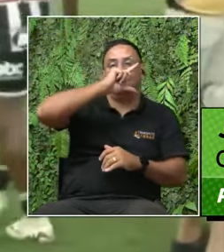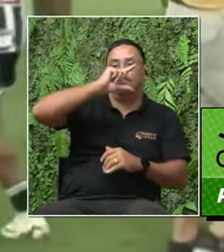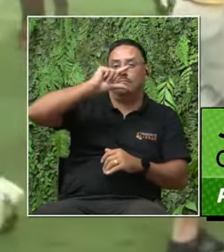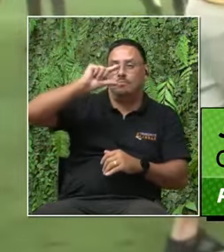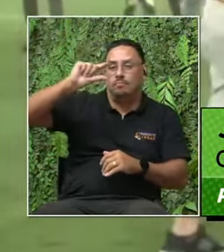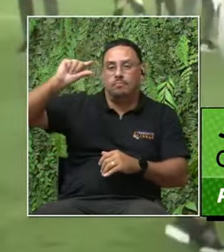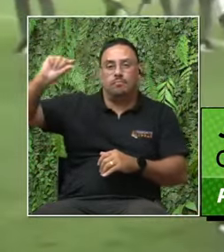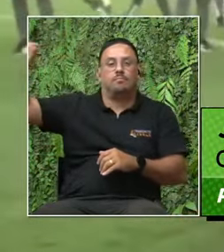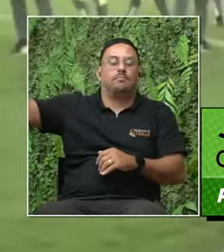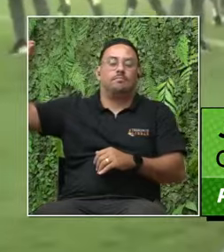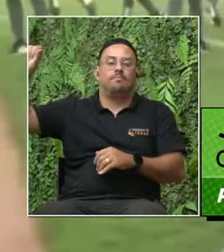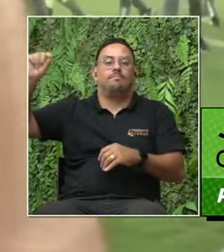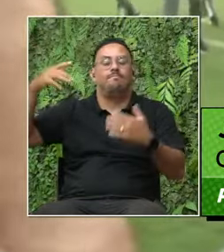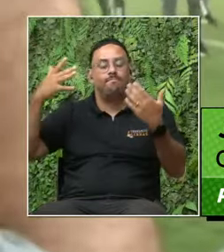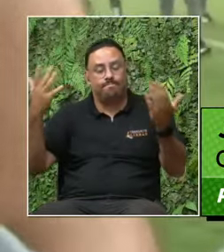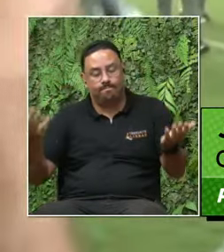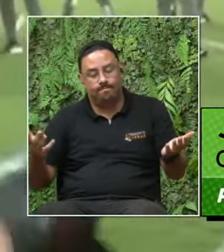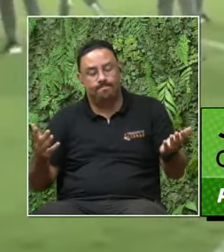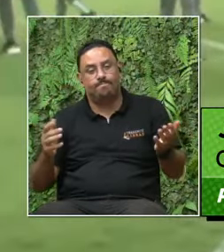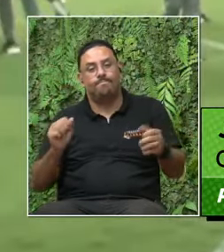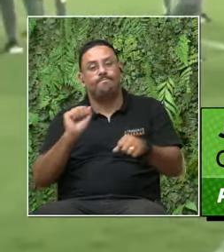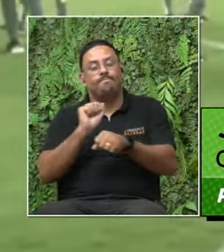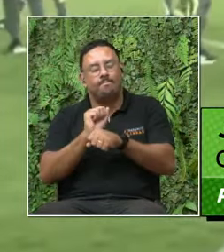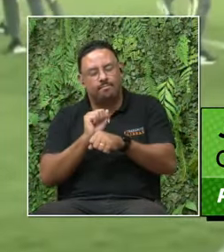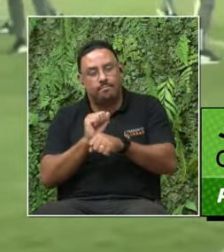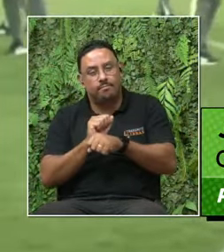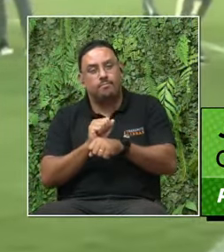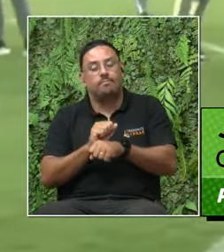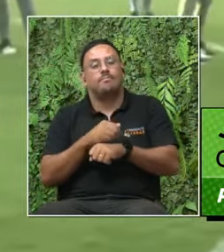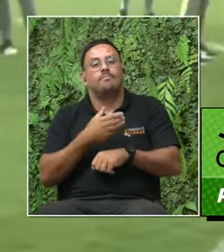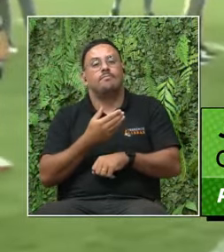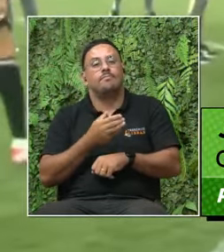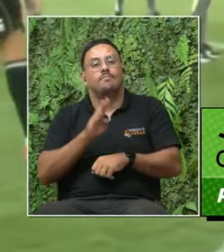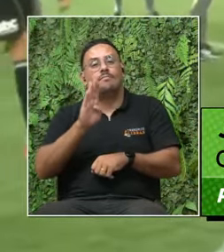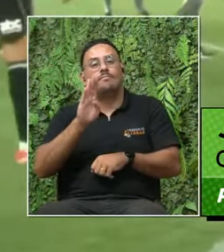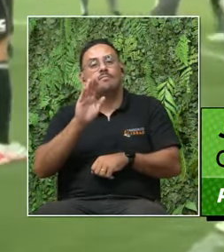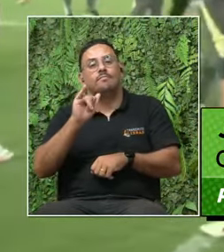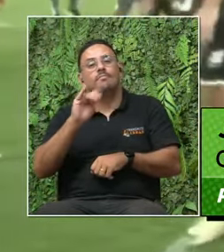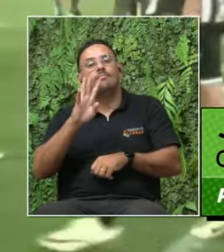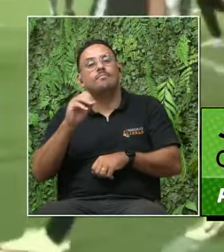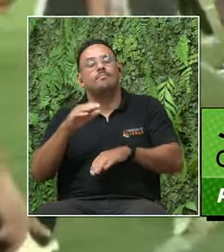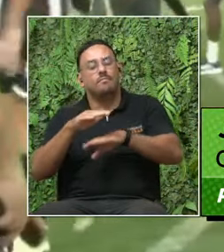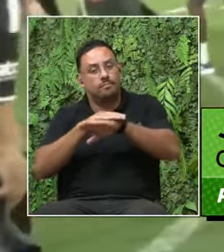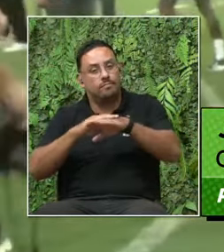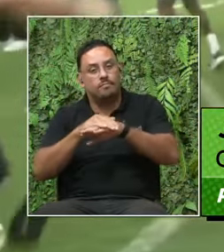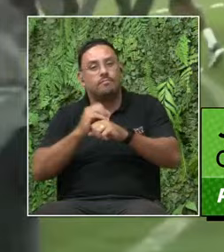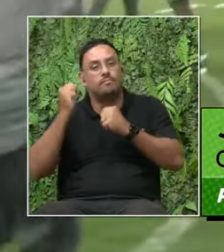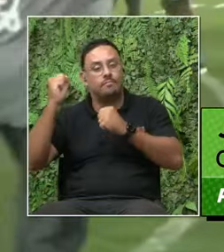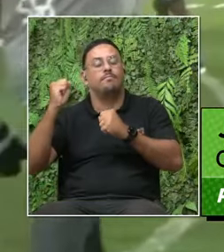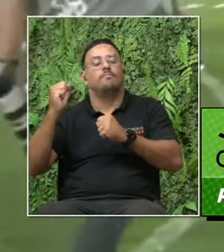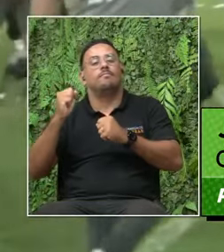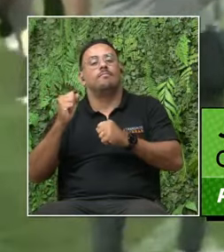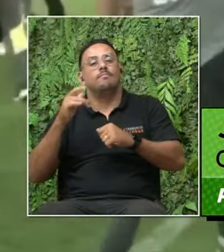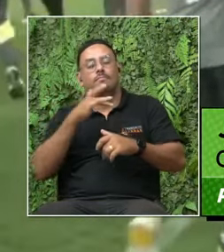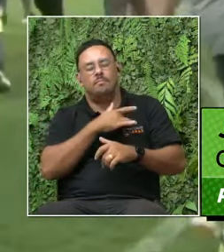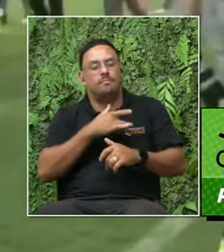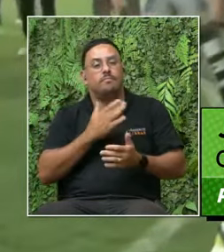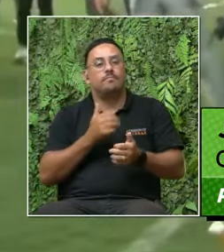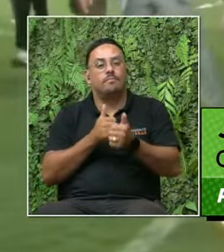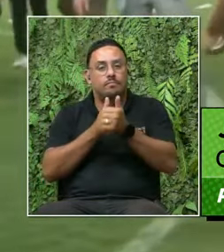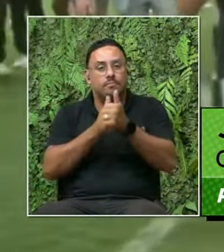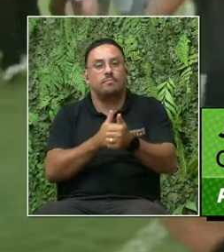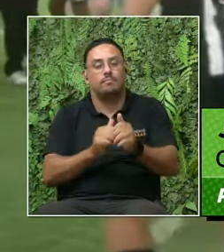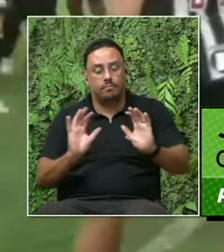ali as arquibancadas daqui a pouco nosso bbic vai conversar com com torcedor do Cruzeiro Enquanto isso vamos acompanhando a festa do